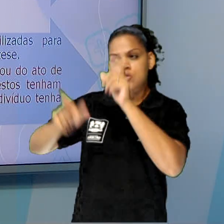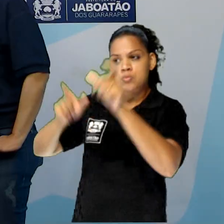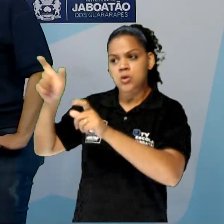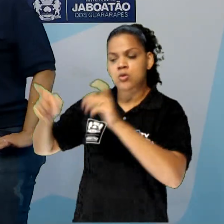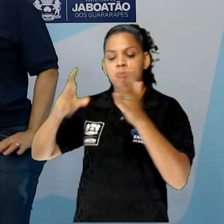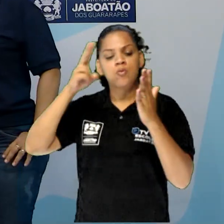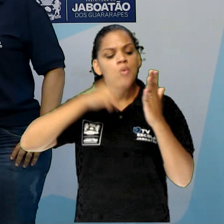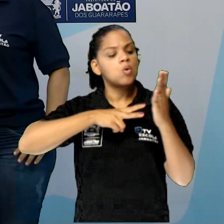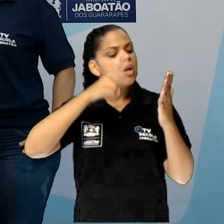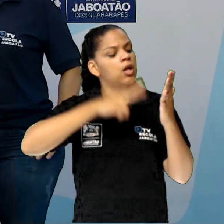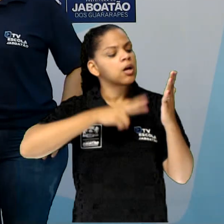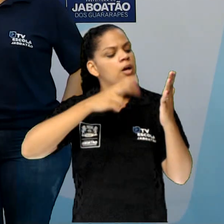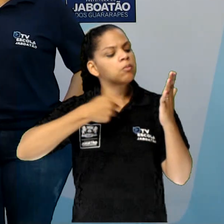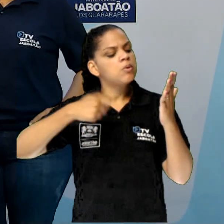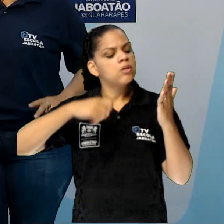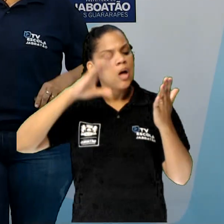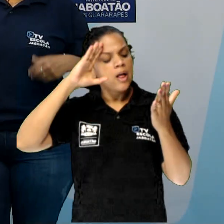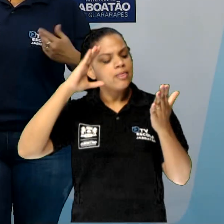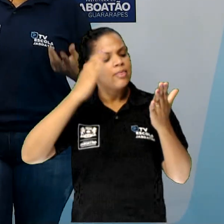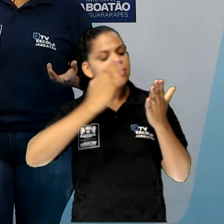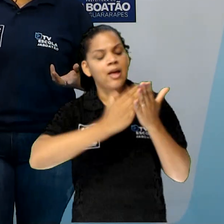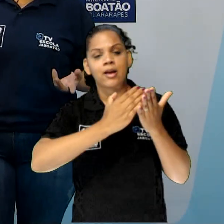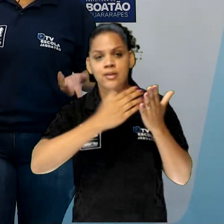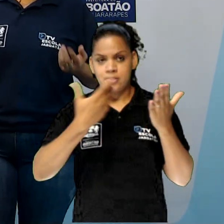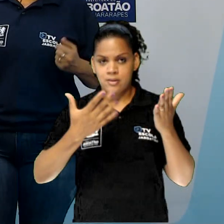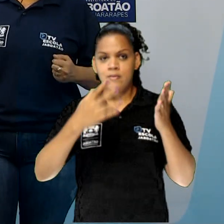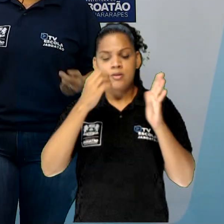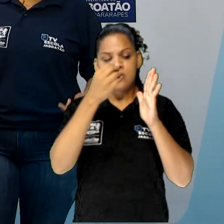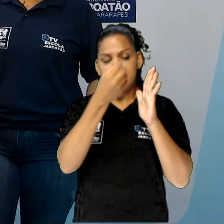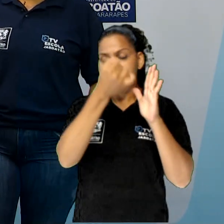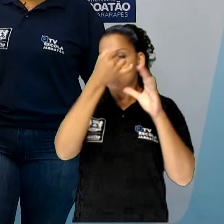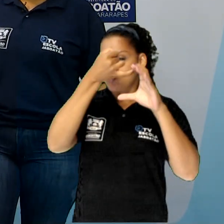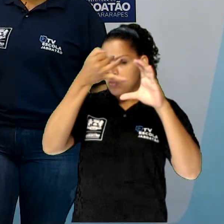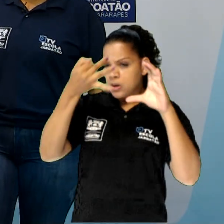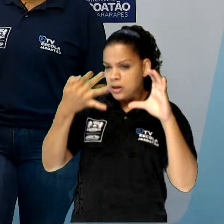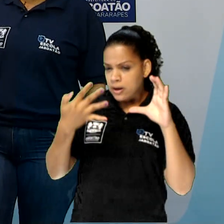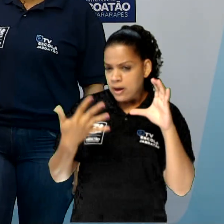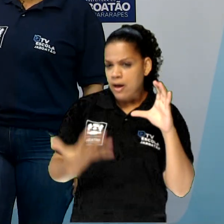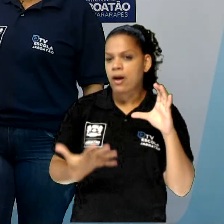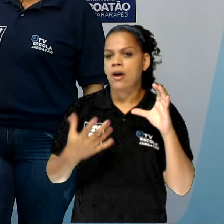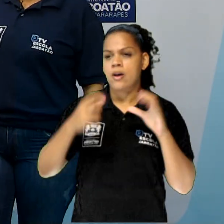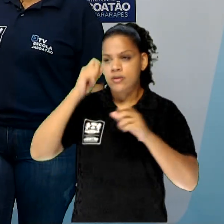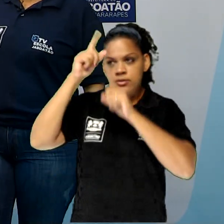vai promover os motivos, você vai dizer os motivos da sua ideia principal.